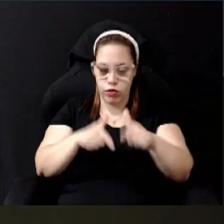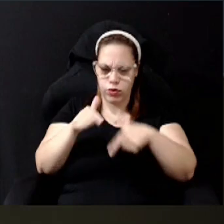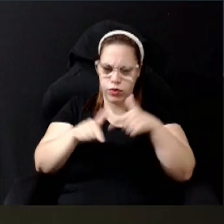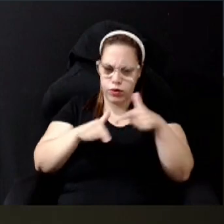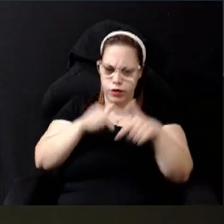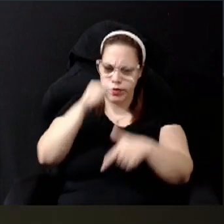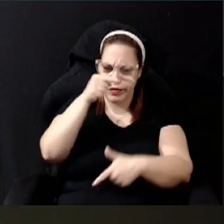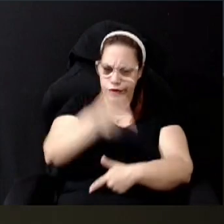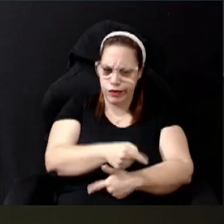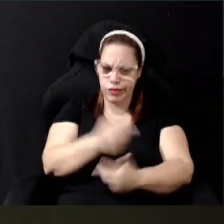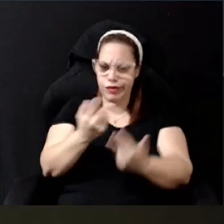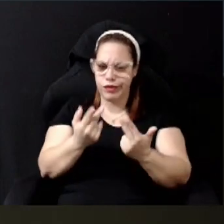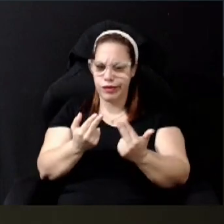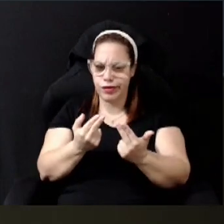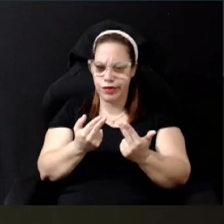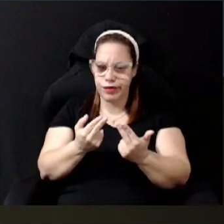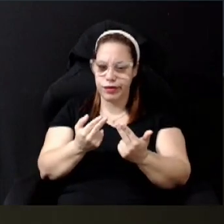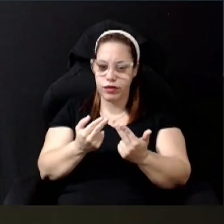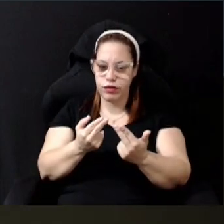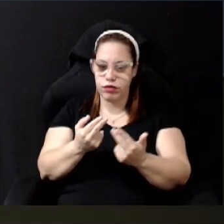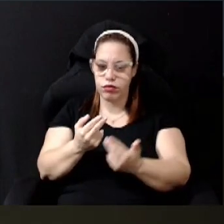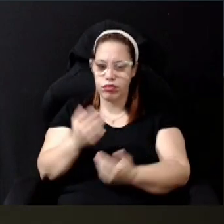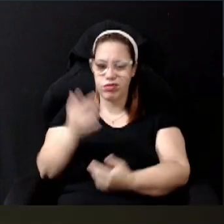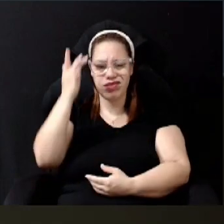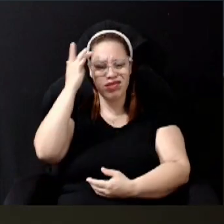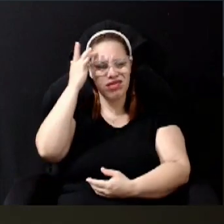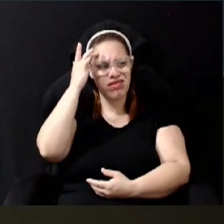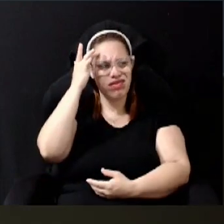forma. E eu não conseguia enxergar isso onde eu